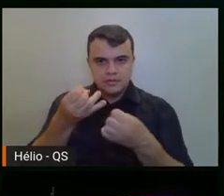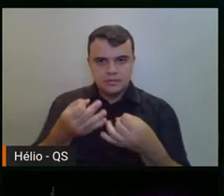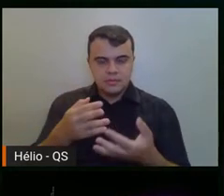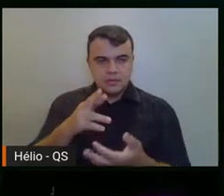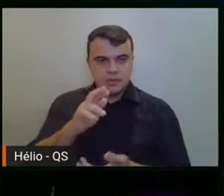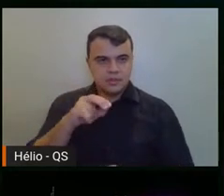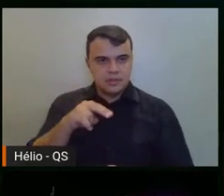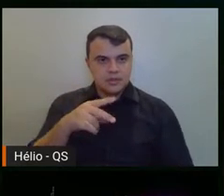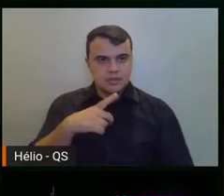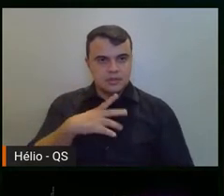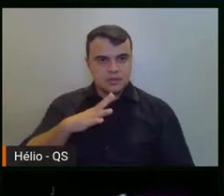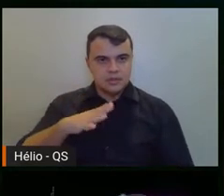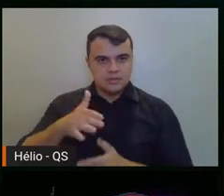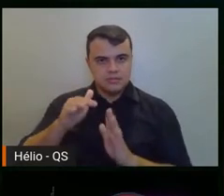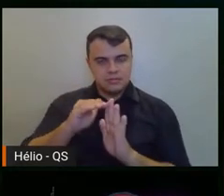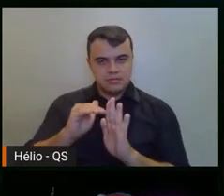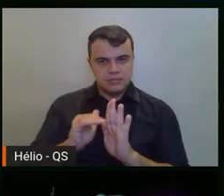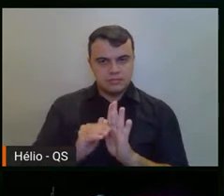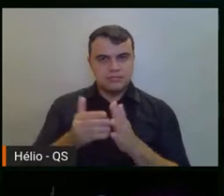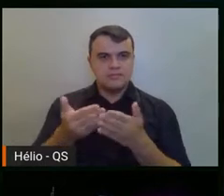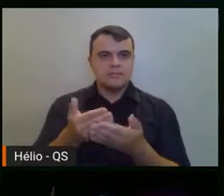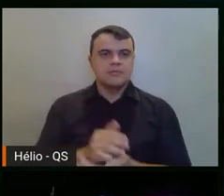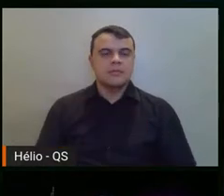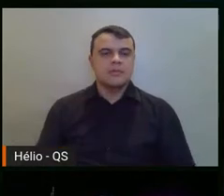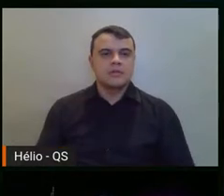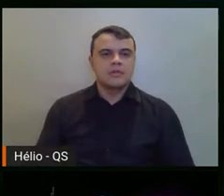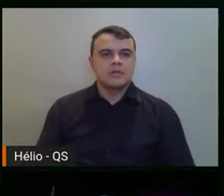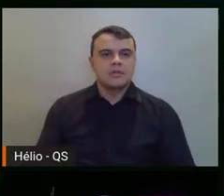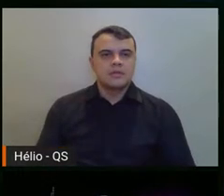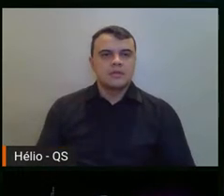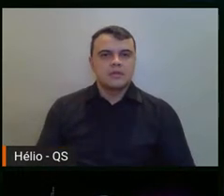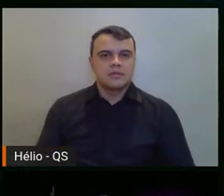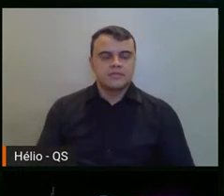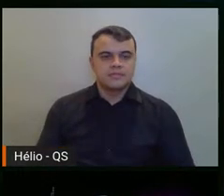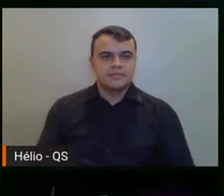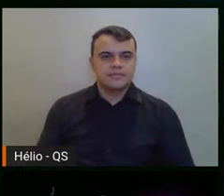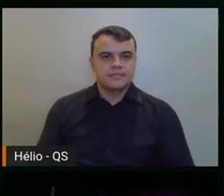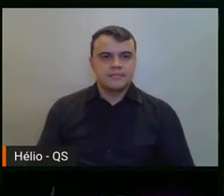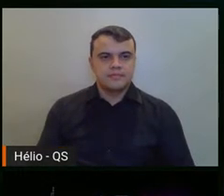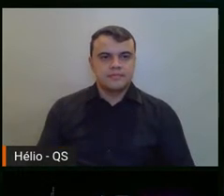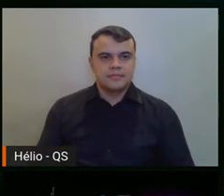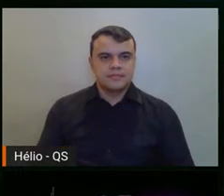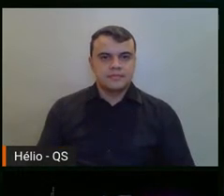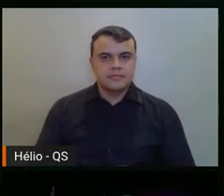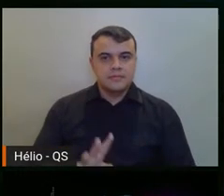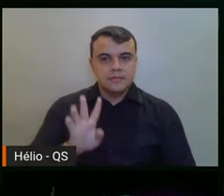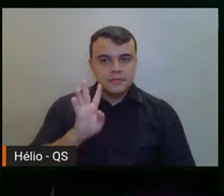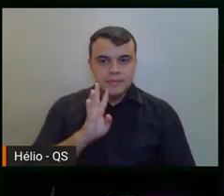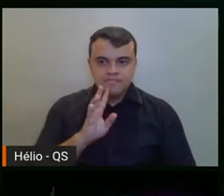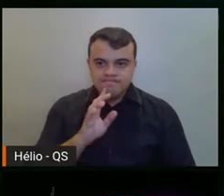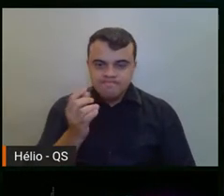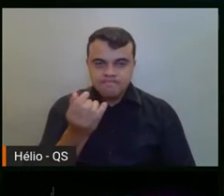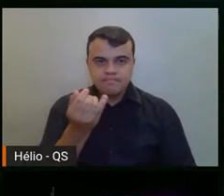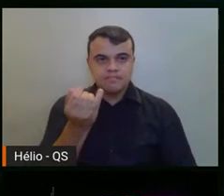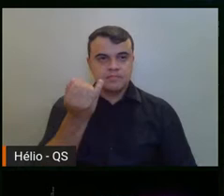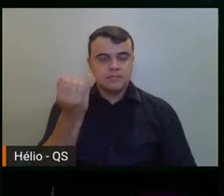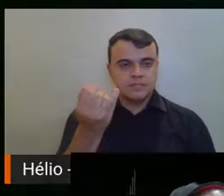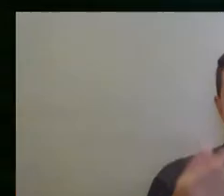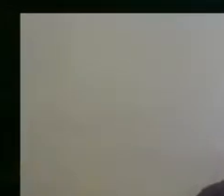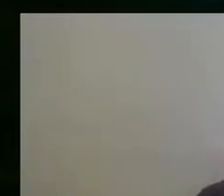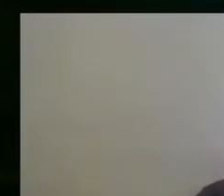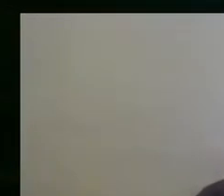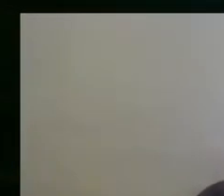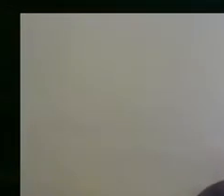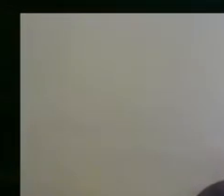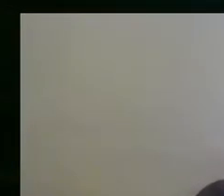mas a gente já tem aí muitas formações disponíveis uma coisa super importante né antes qualquer coisa assim